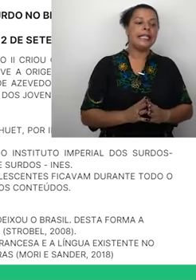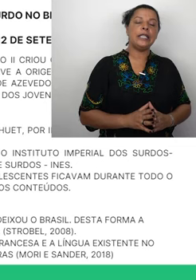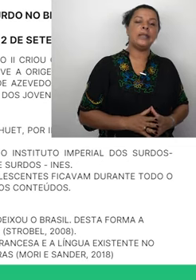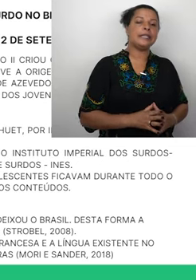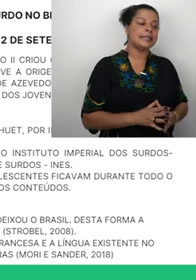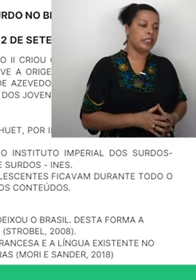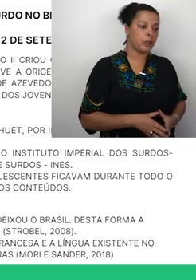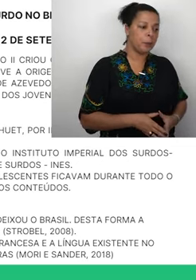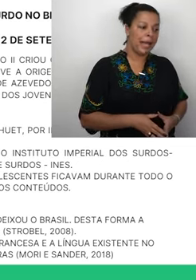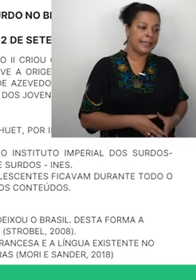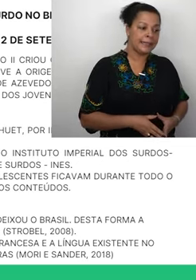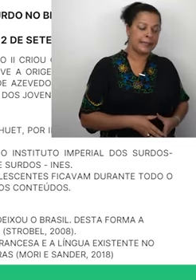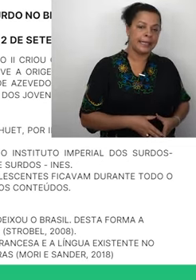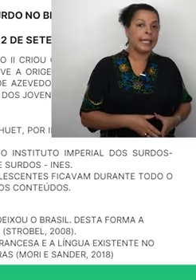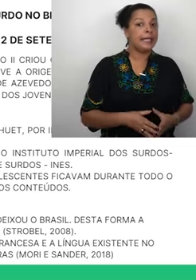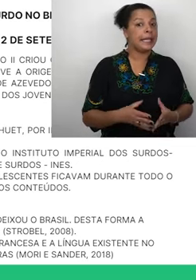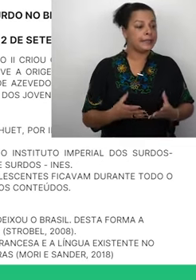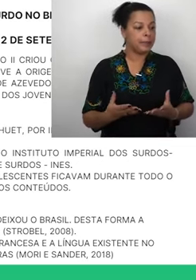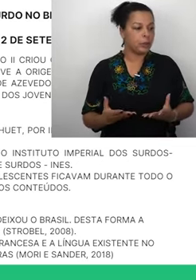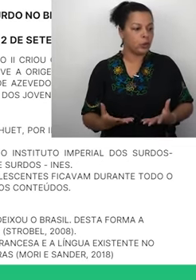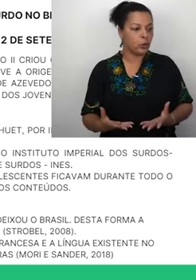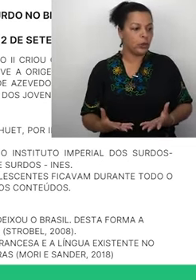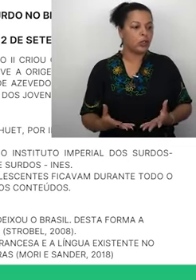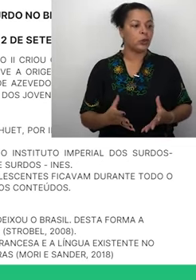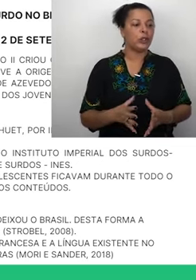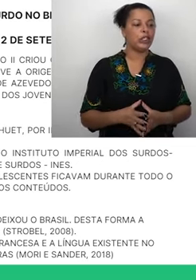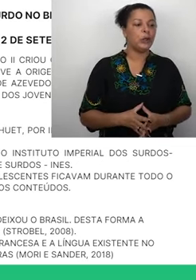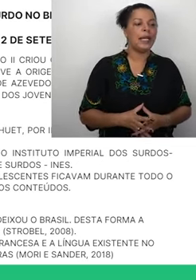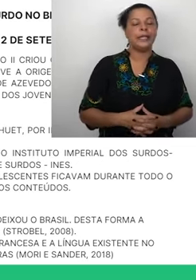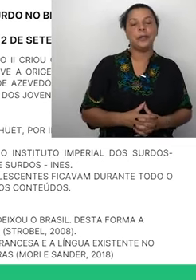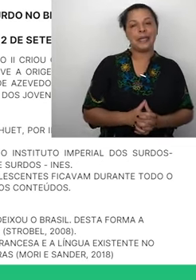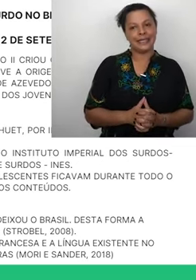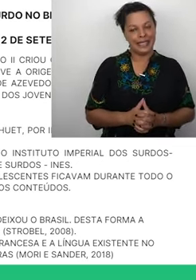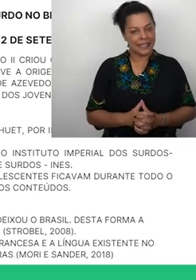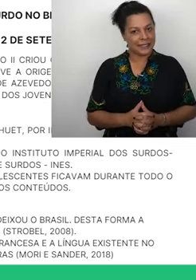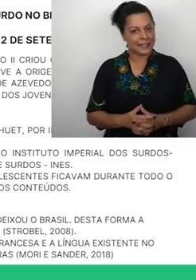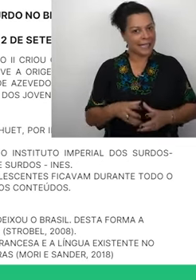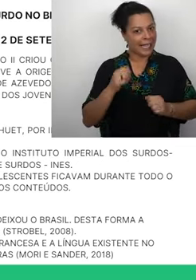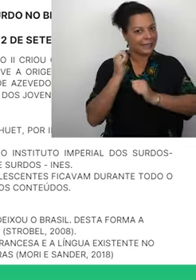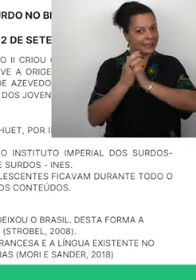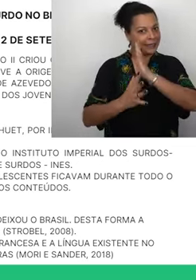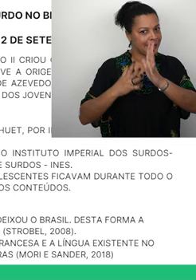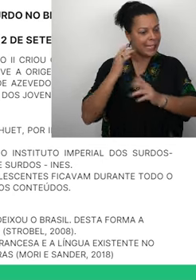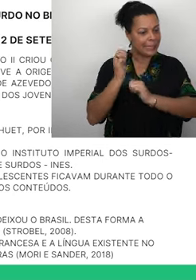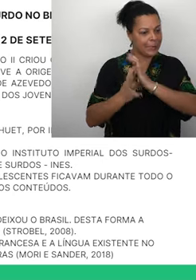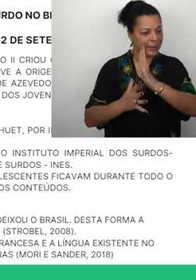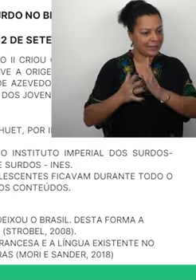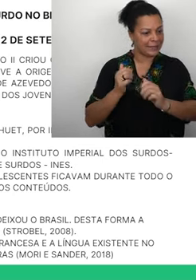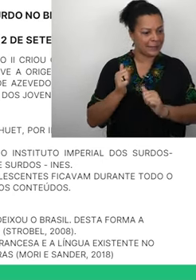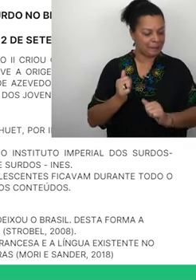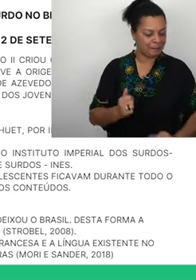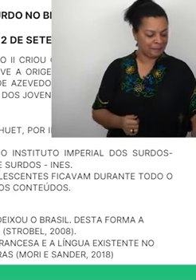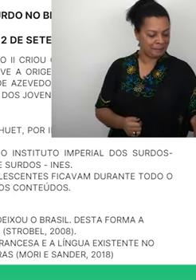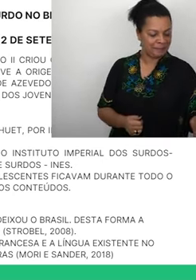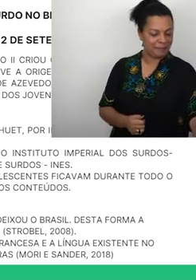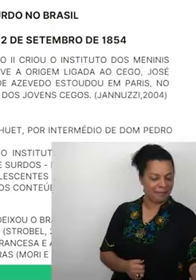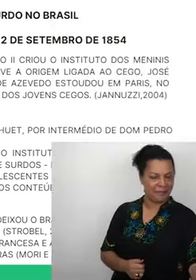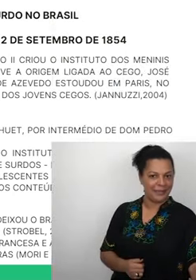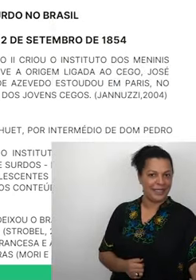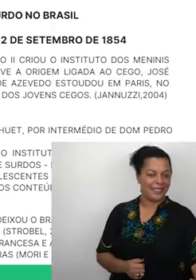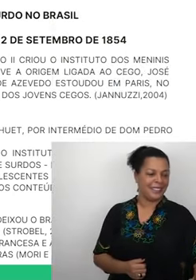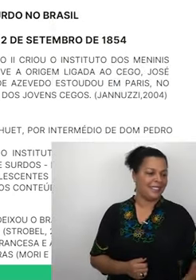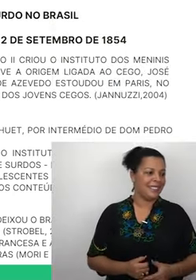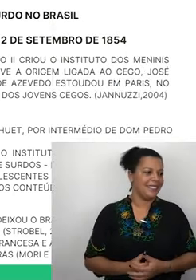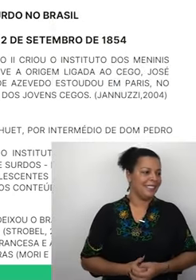francesa e a língua existente no país, e desta mistura surgiu a língua brasileira de sinais, que é a Libras.